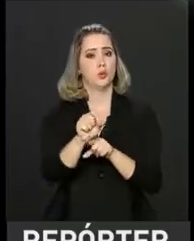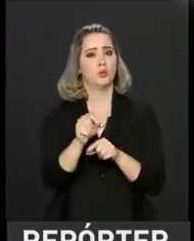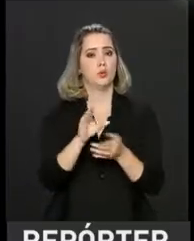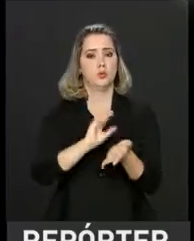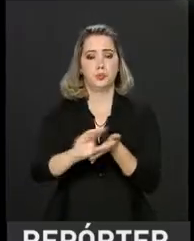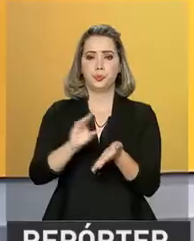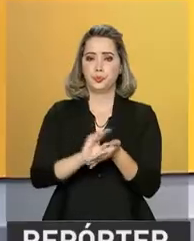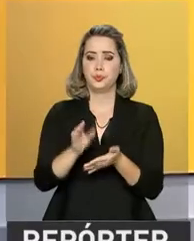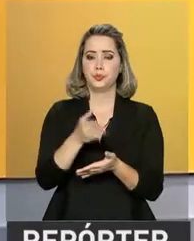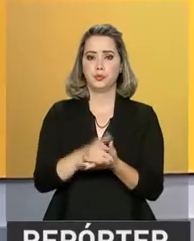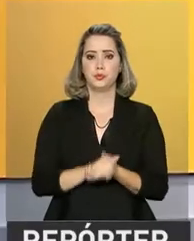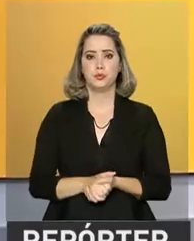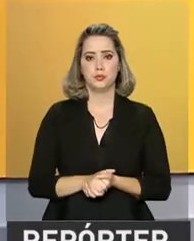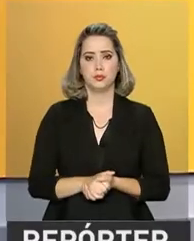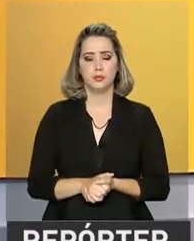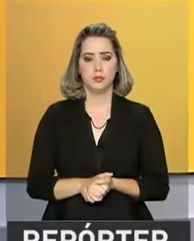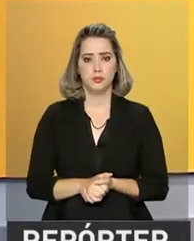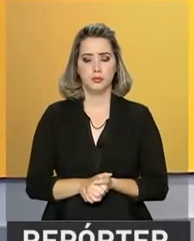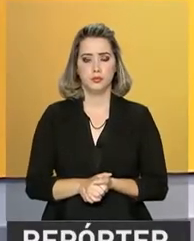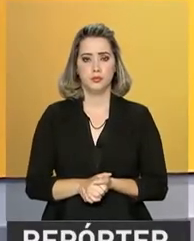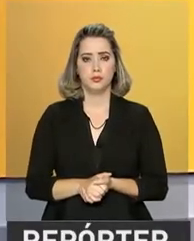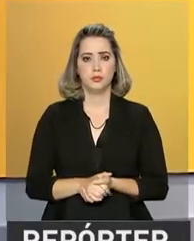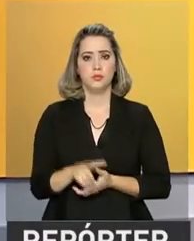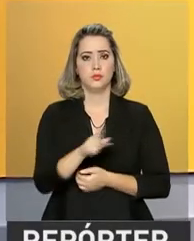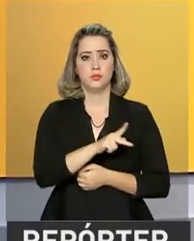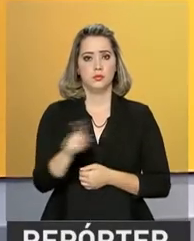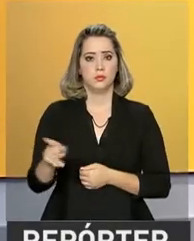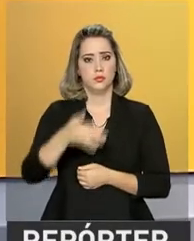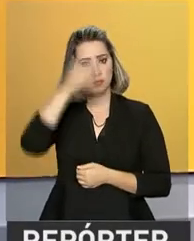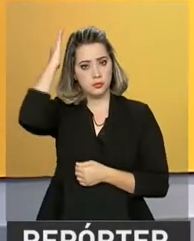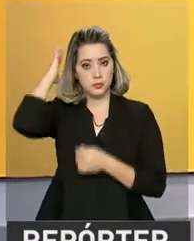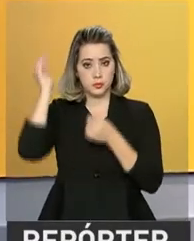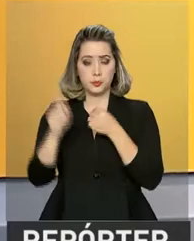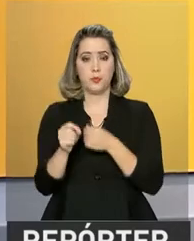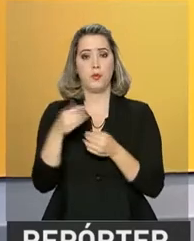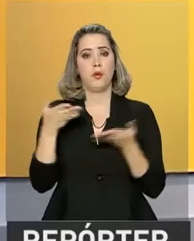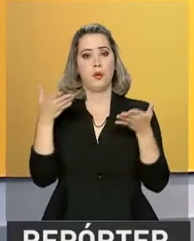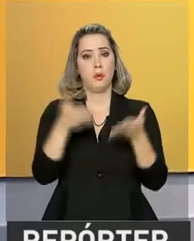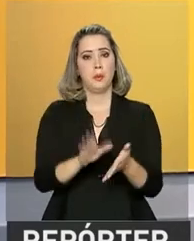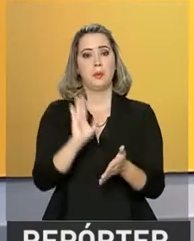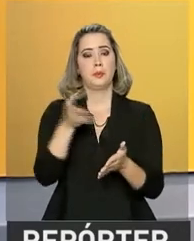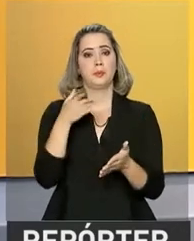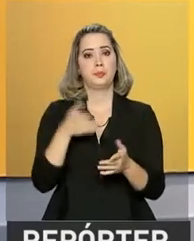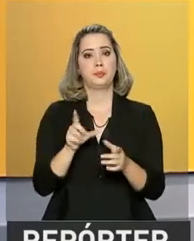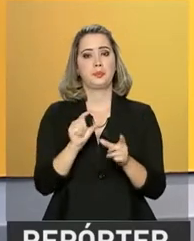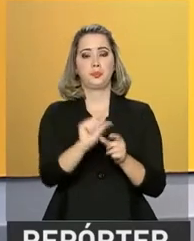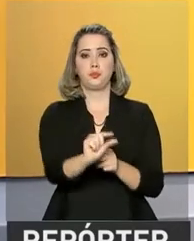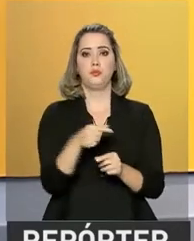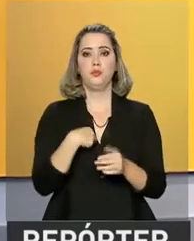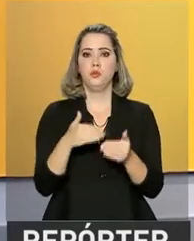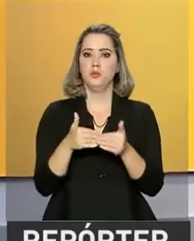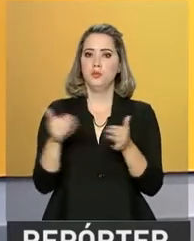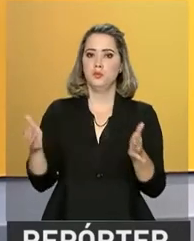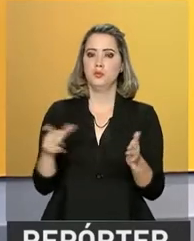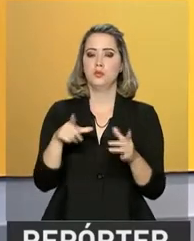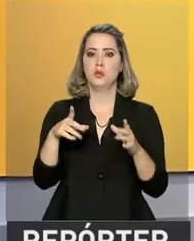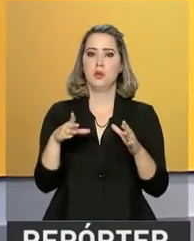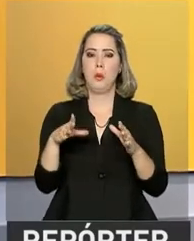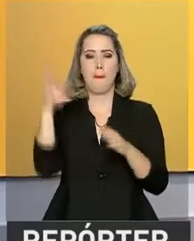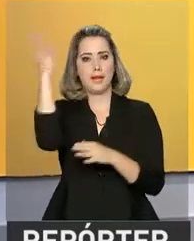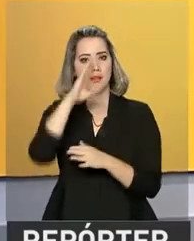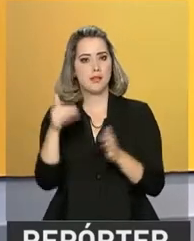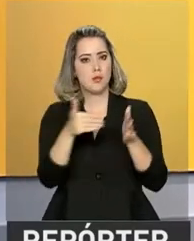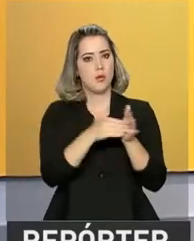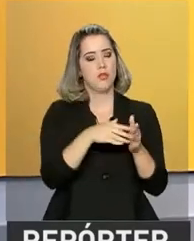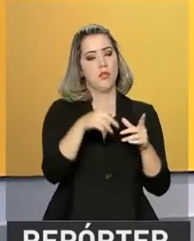investimento o presidente michel temer participou agora pouco da abertura da exposição brasília a brasília